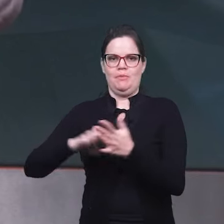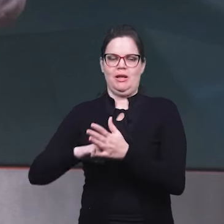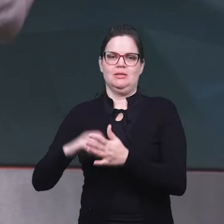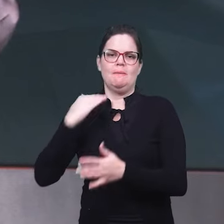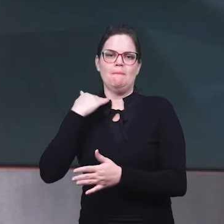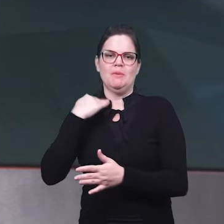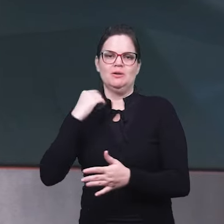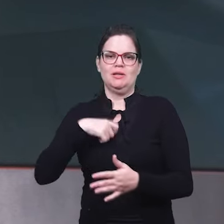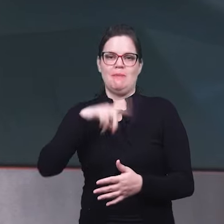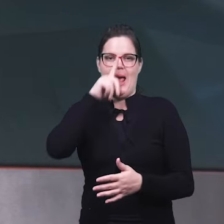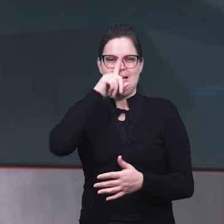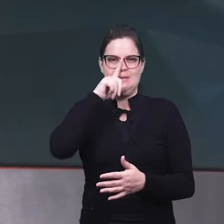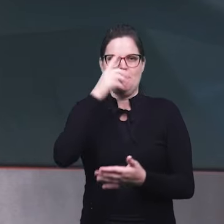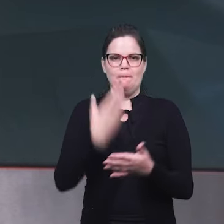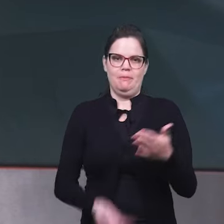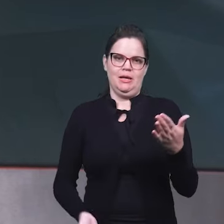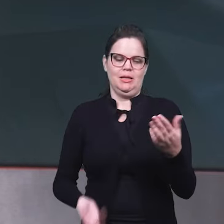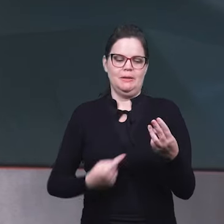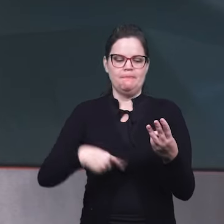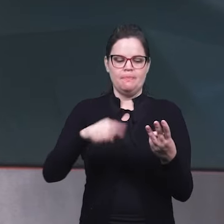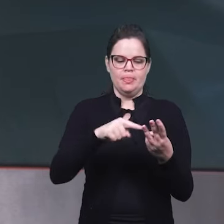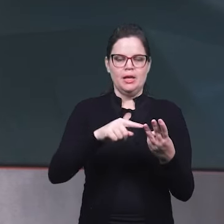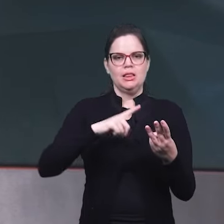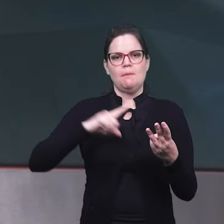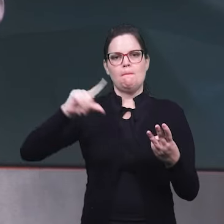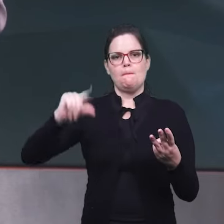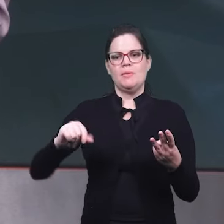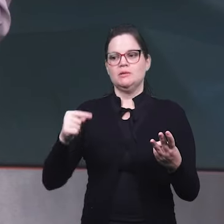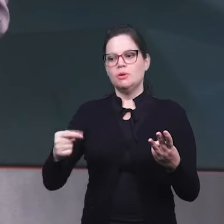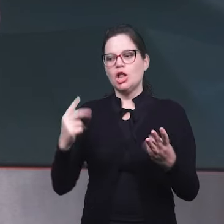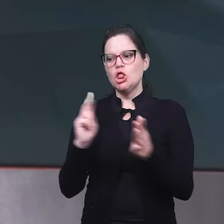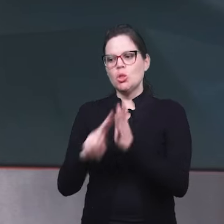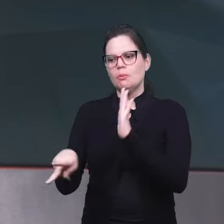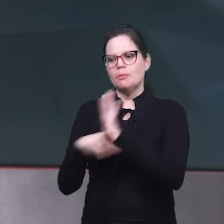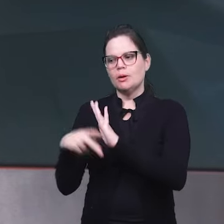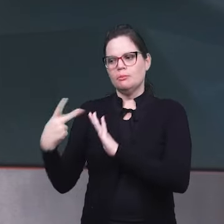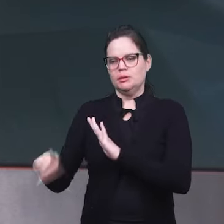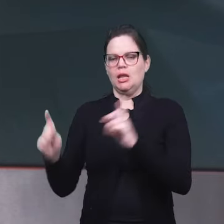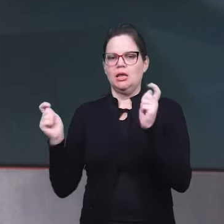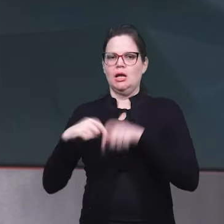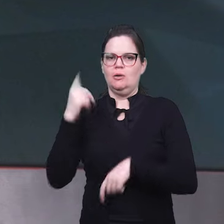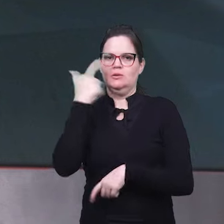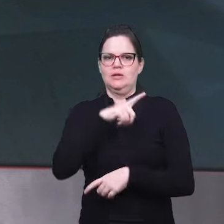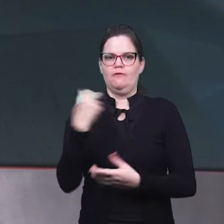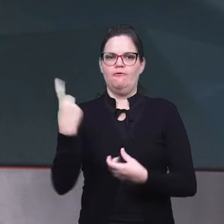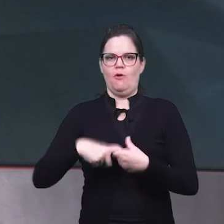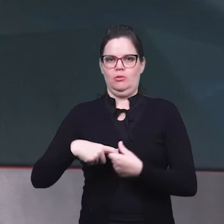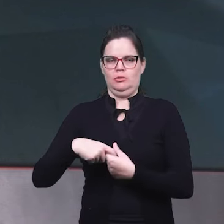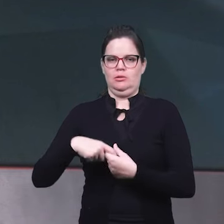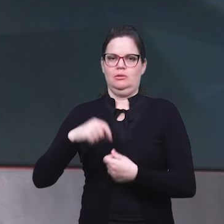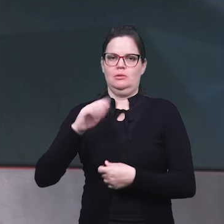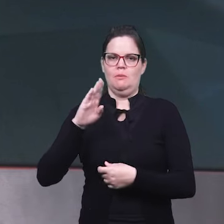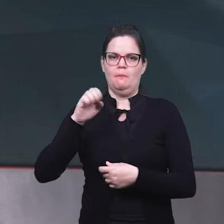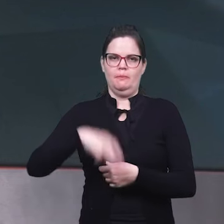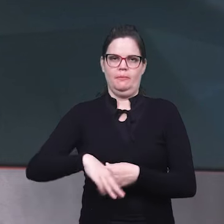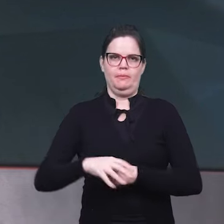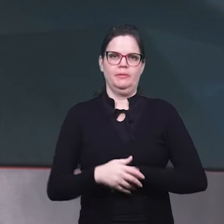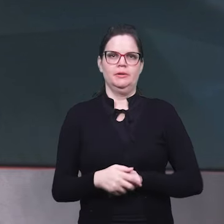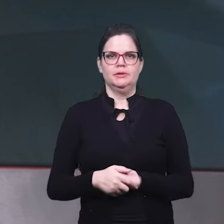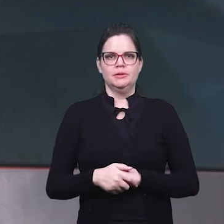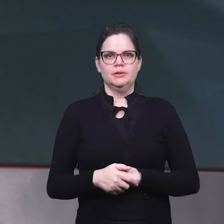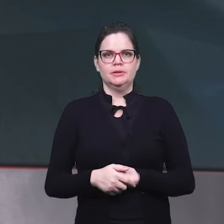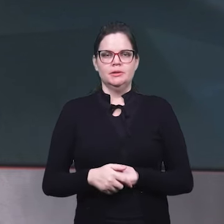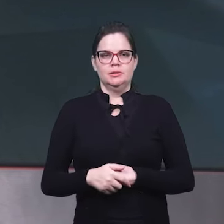que no financiamento. Então, é bom observar isso. Você precisa adquirir alguma coisa. Você